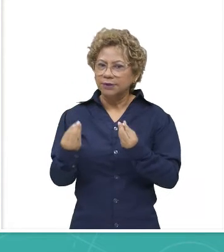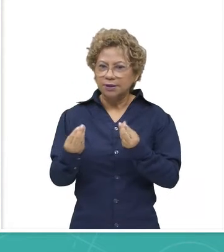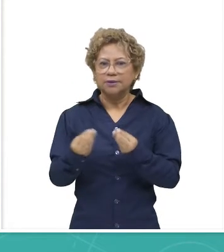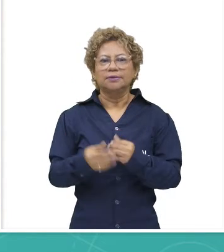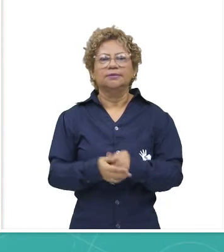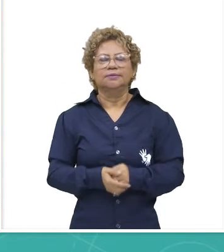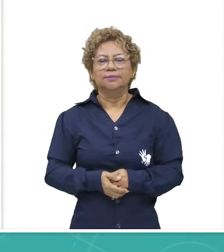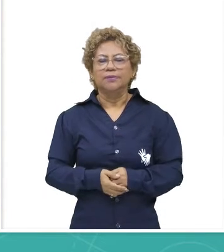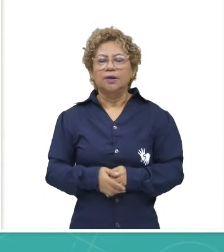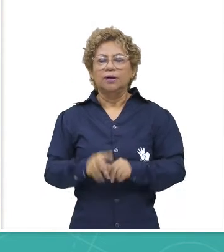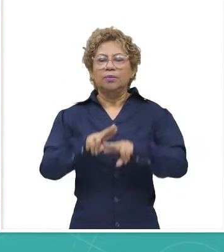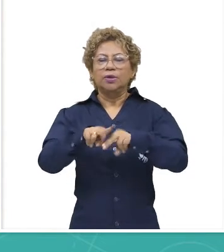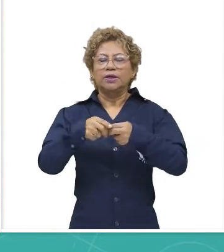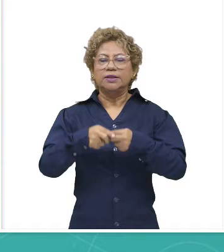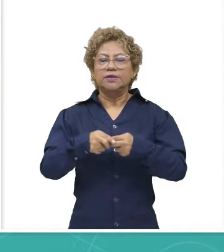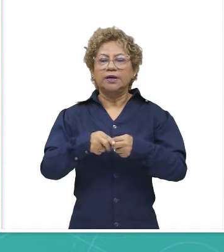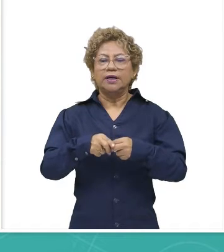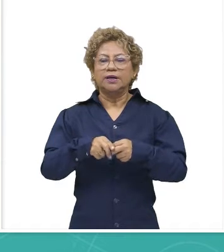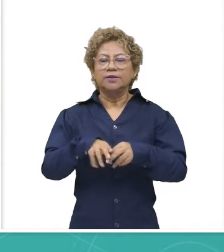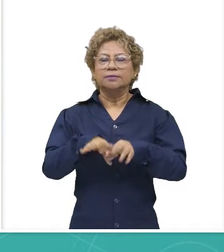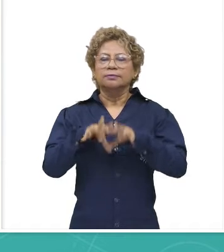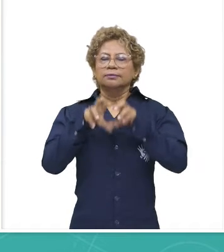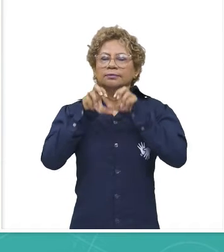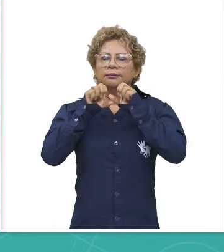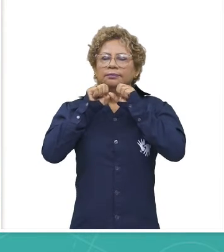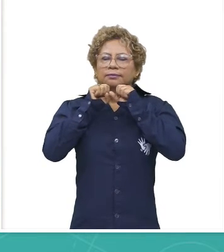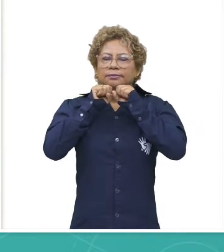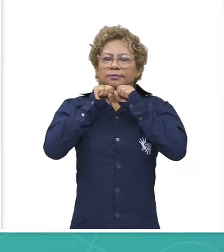que respiramos melhor numa